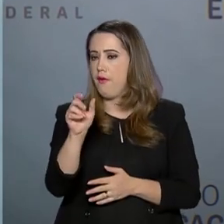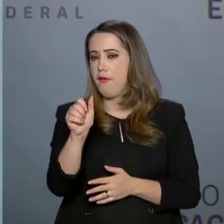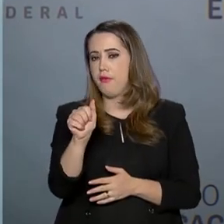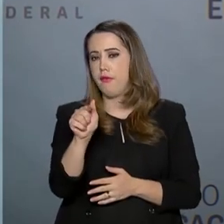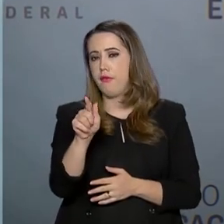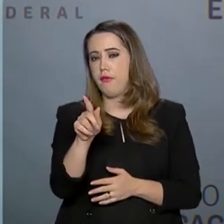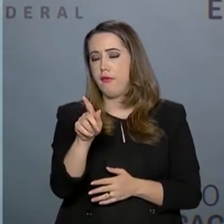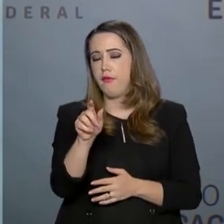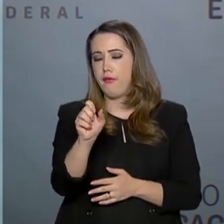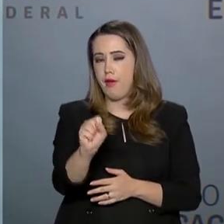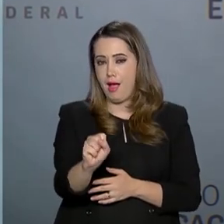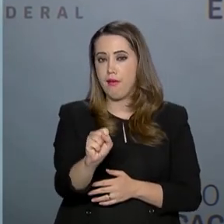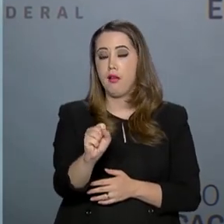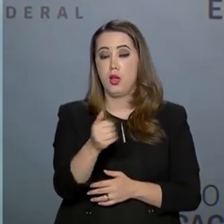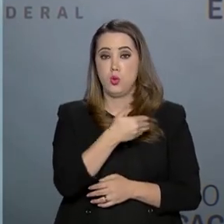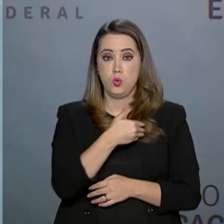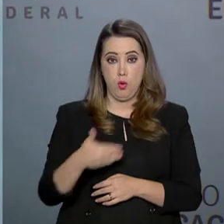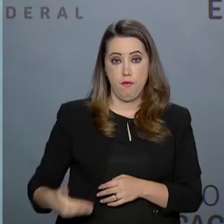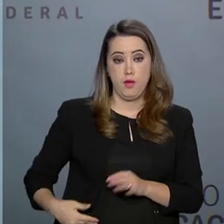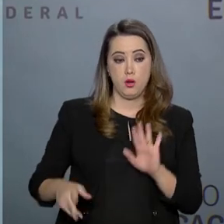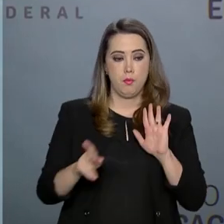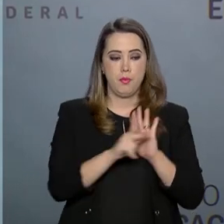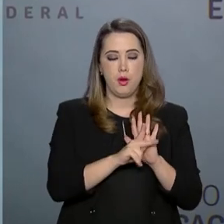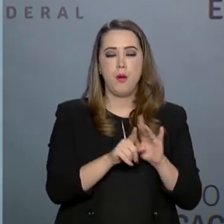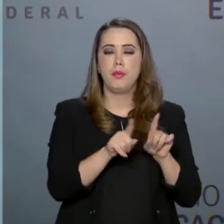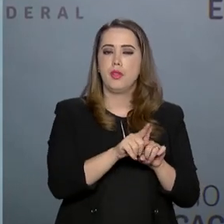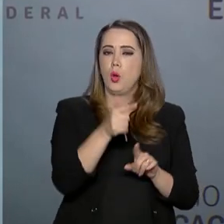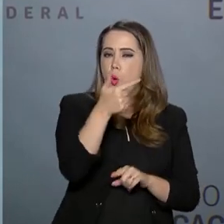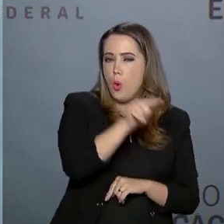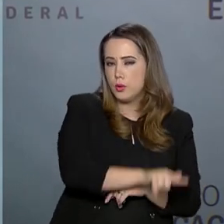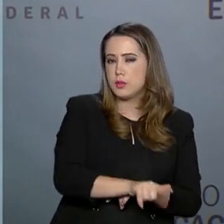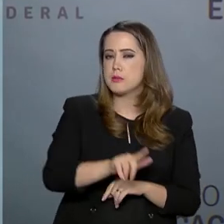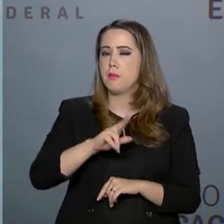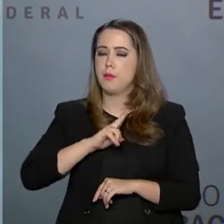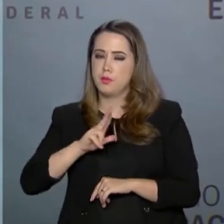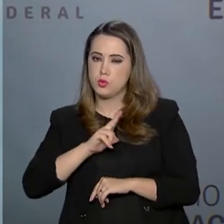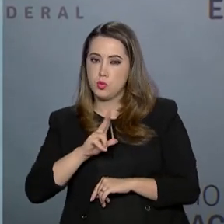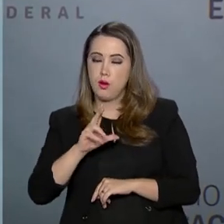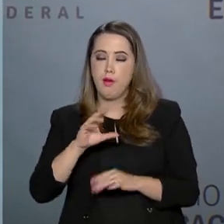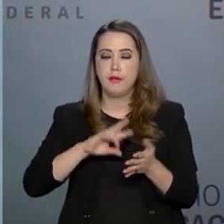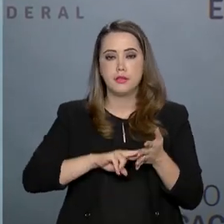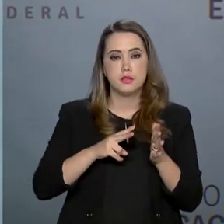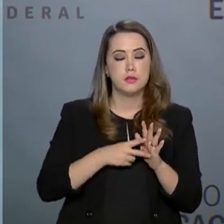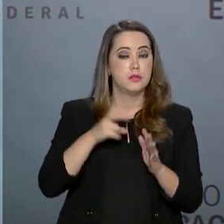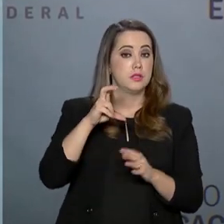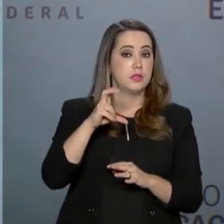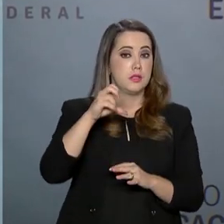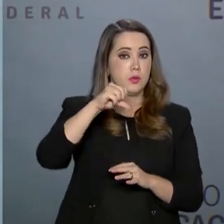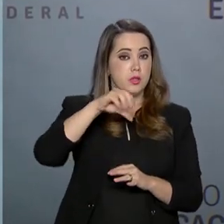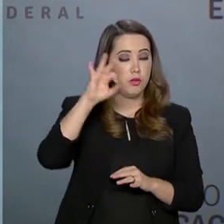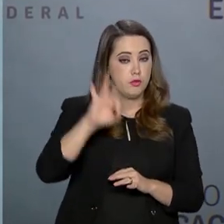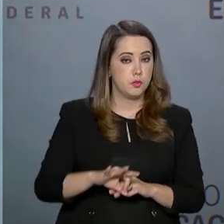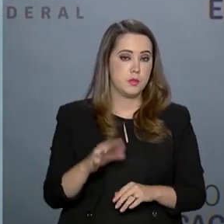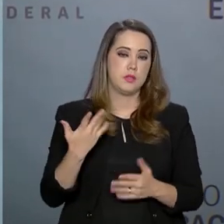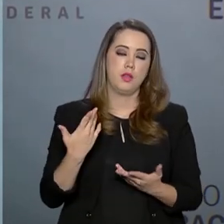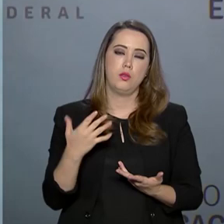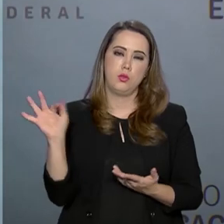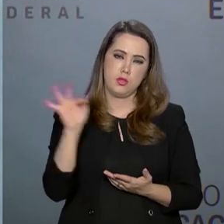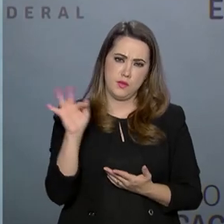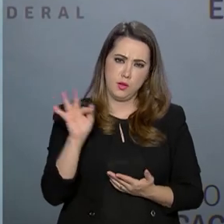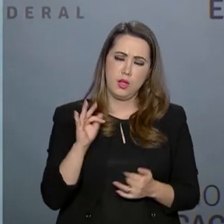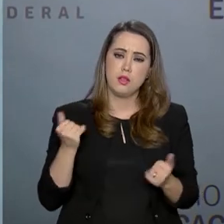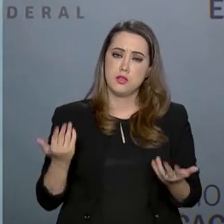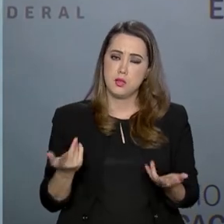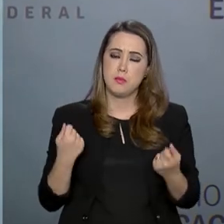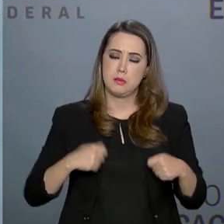privado que responde por 75% das vagas do ensino da educação superior mas eu acho que a gente tem que sempre